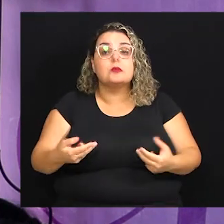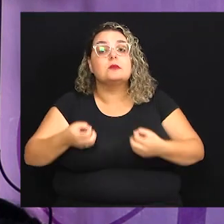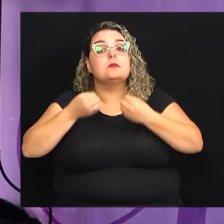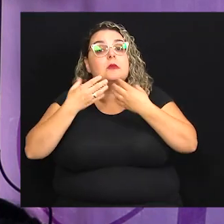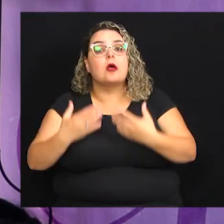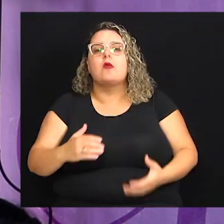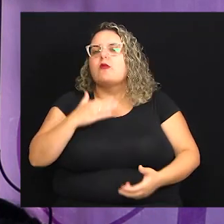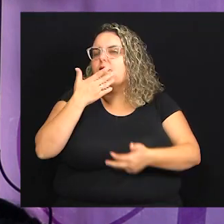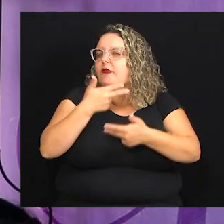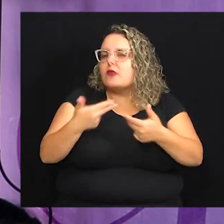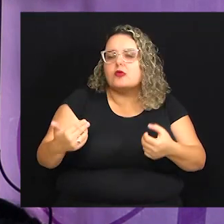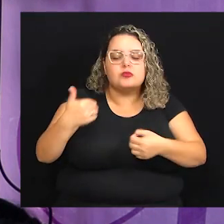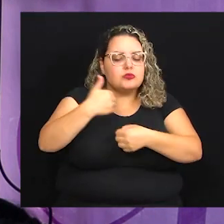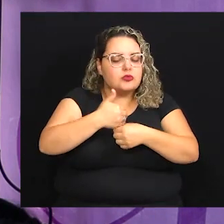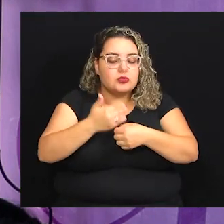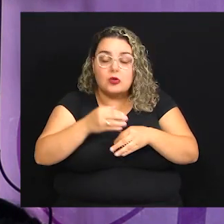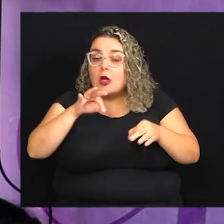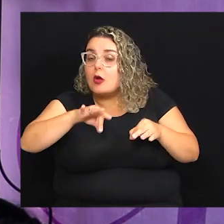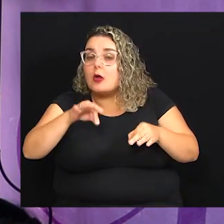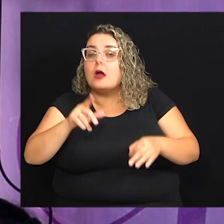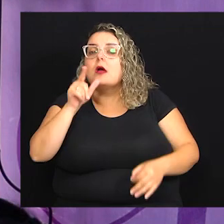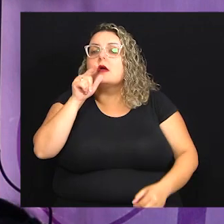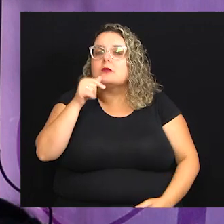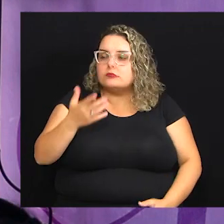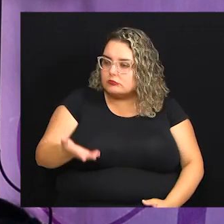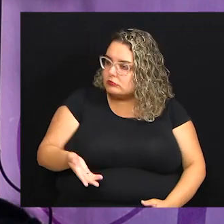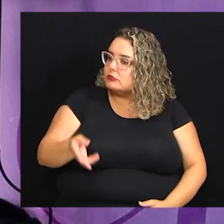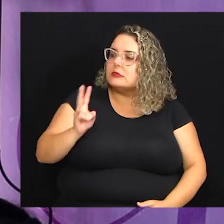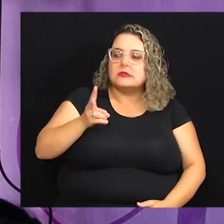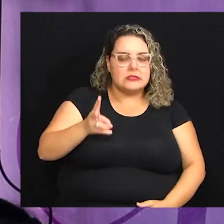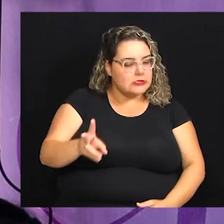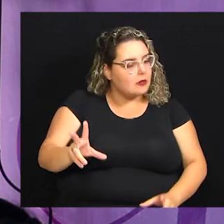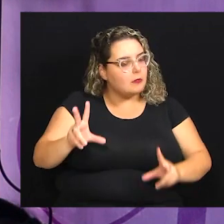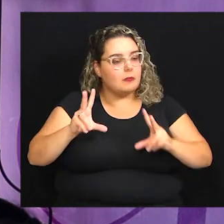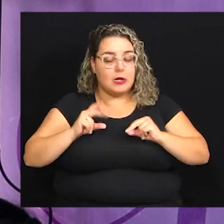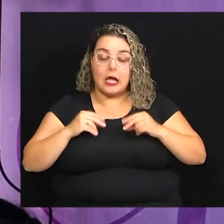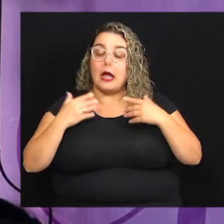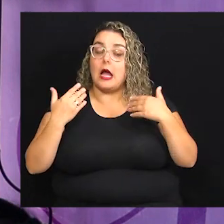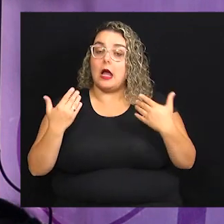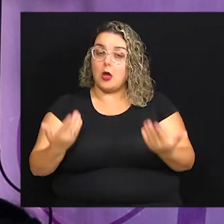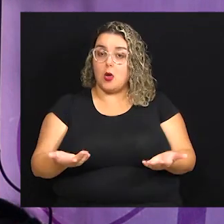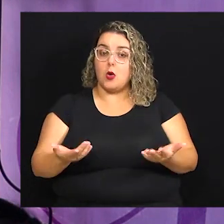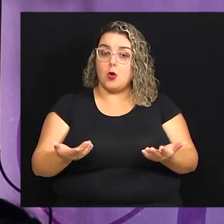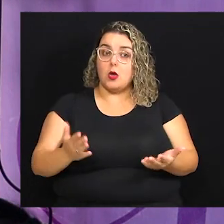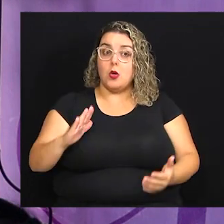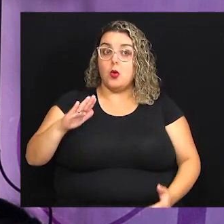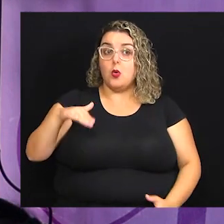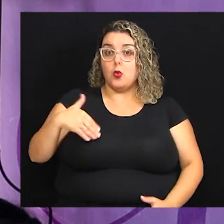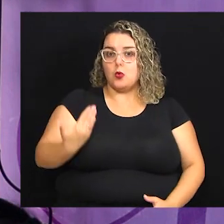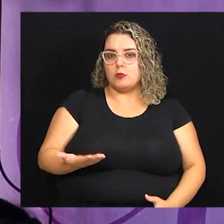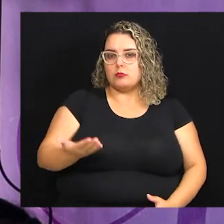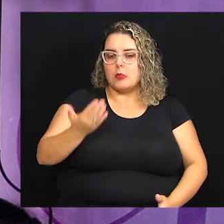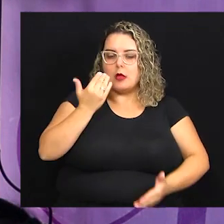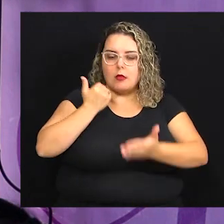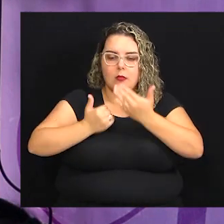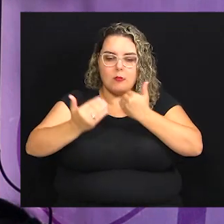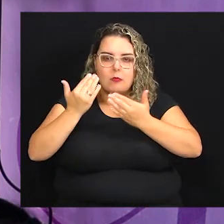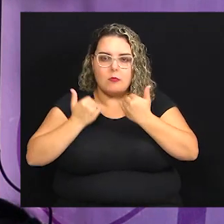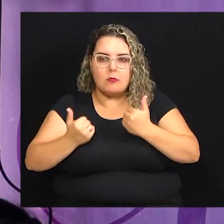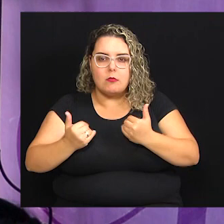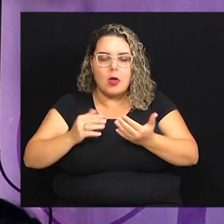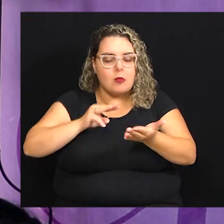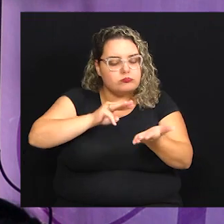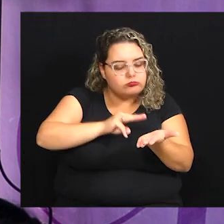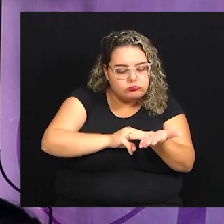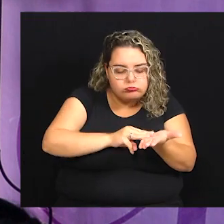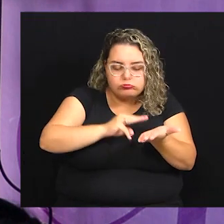A fruta, a verdura, o chá, a água, sempre você merece. Agora, quando você quer comer